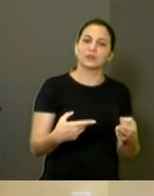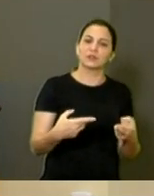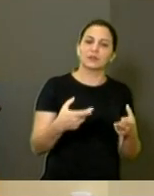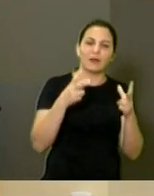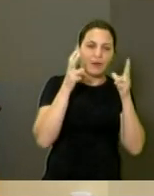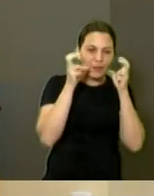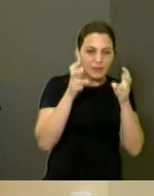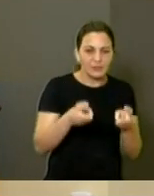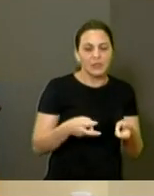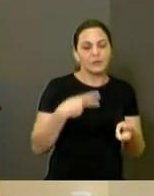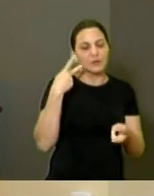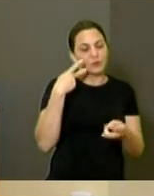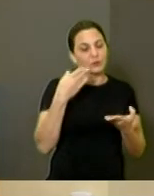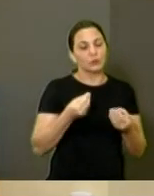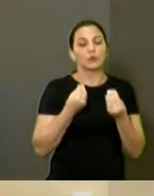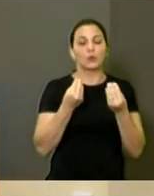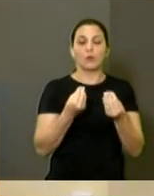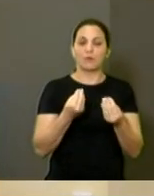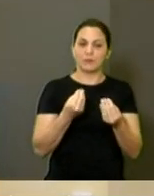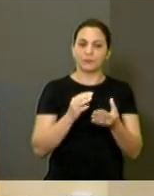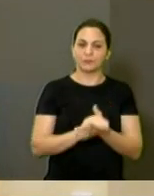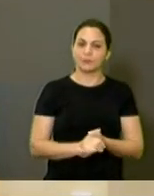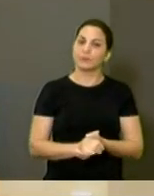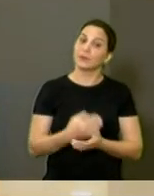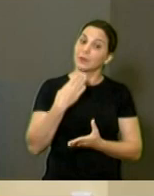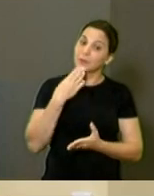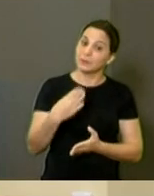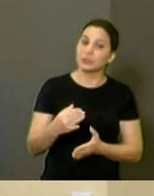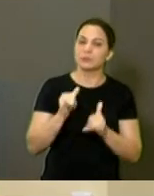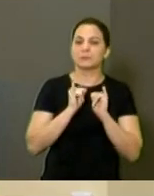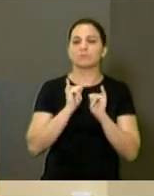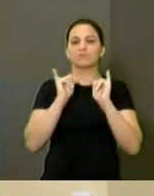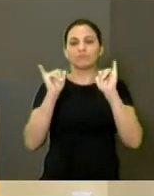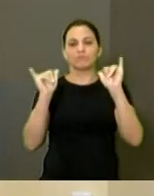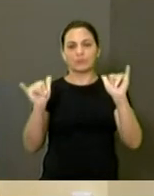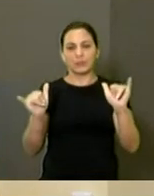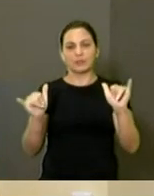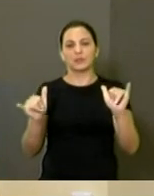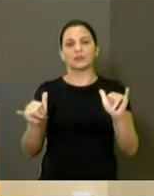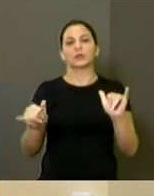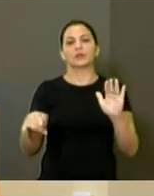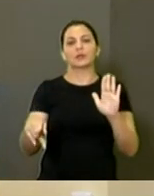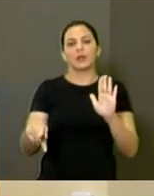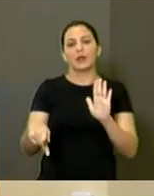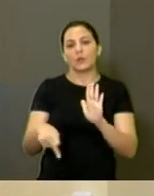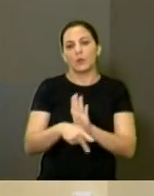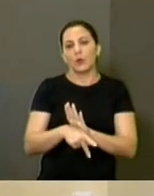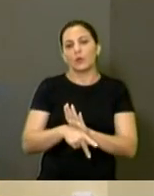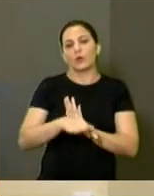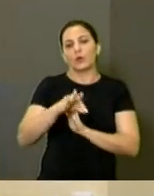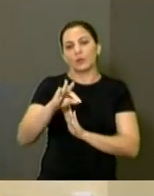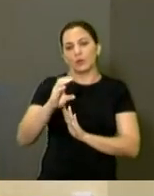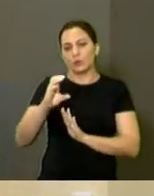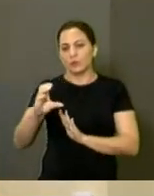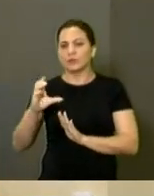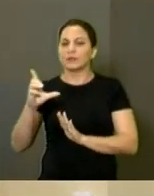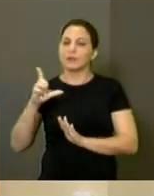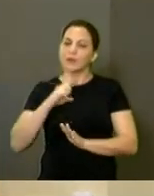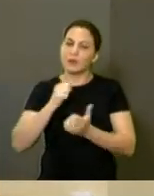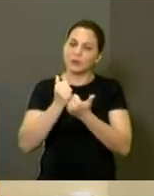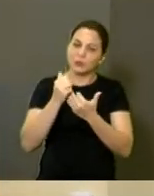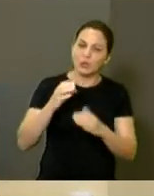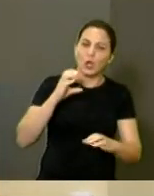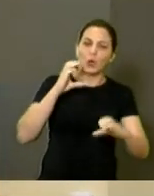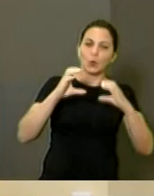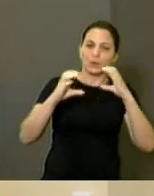vereadores Então gostaria de solicitar pra imprensa ou pro próprio tribunal que deve ter uma assessoria de comunicação que deve